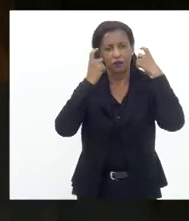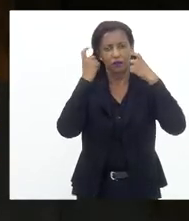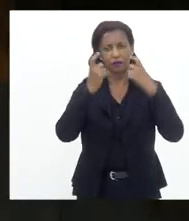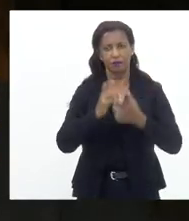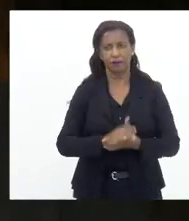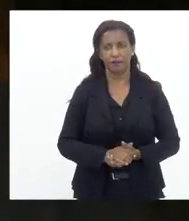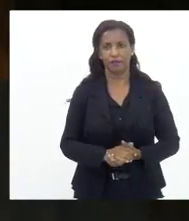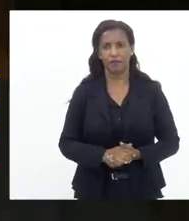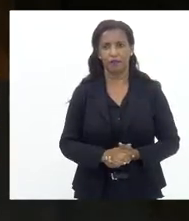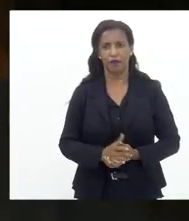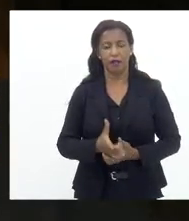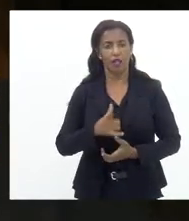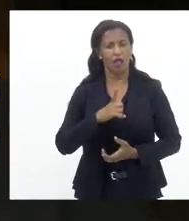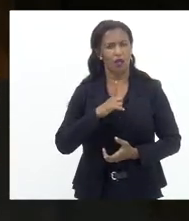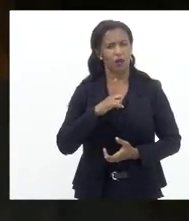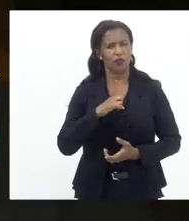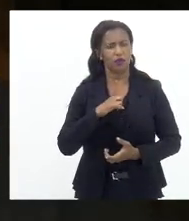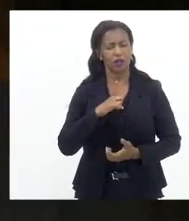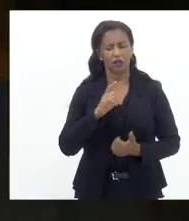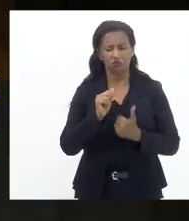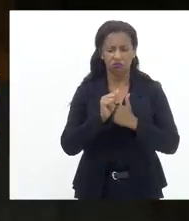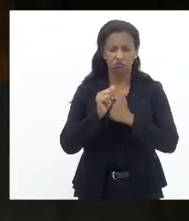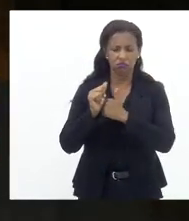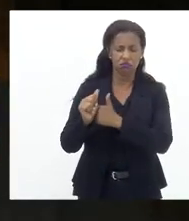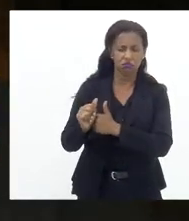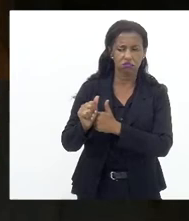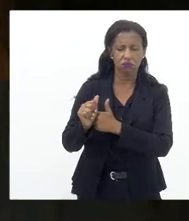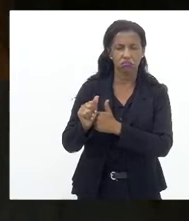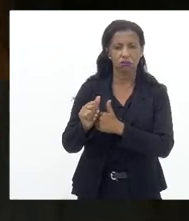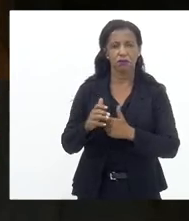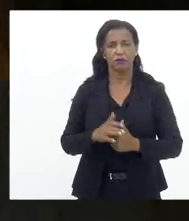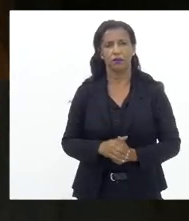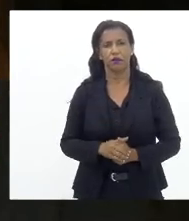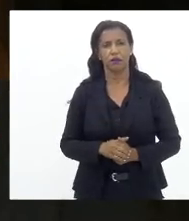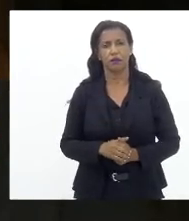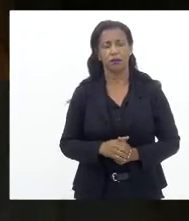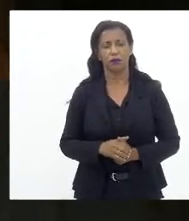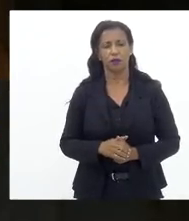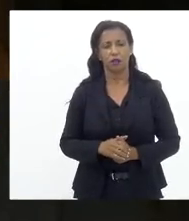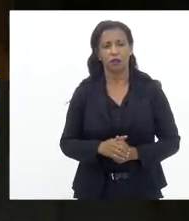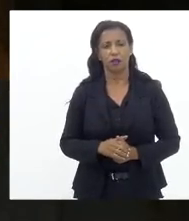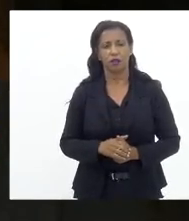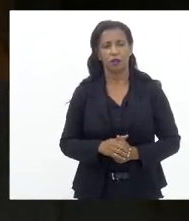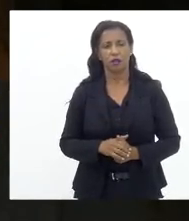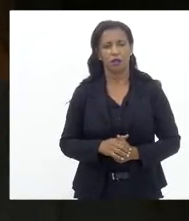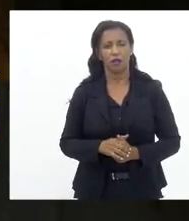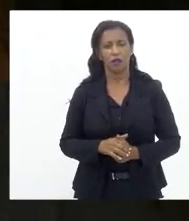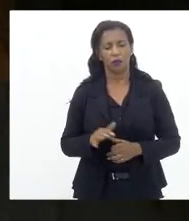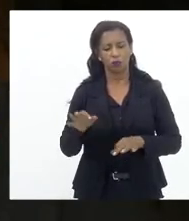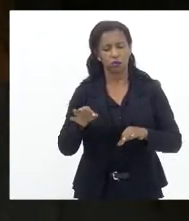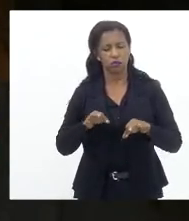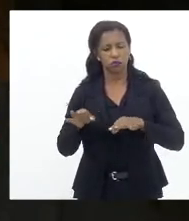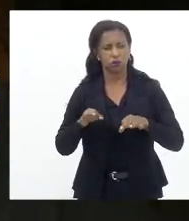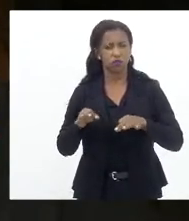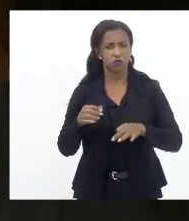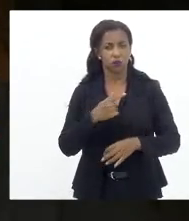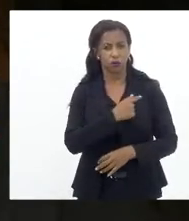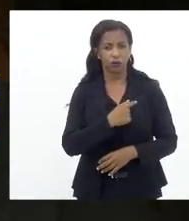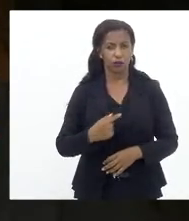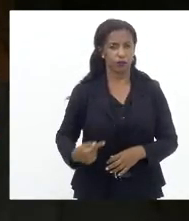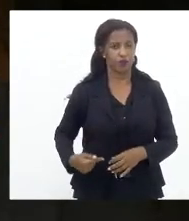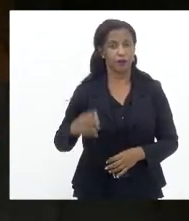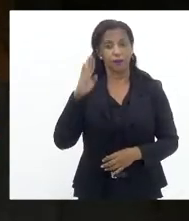tenho acompanhado alguns passos do governo É principalmente